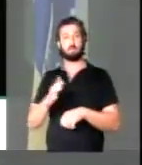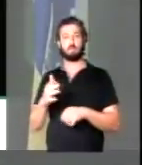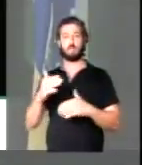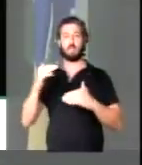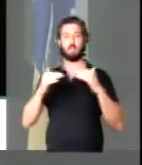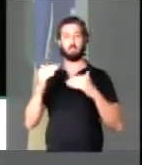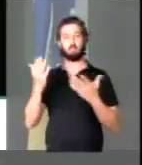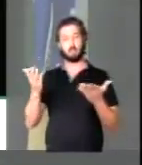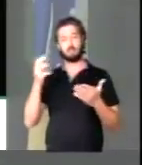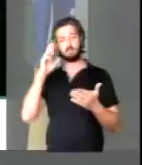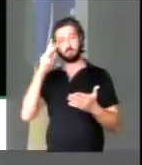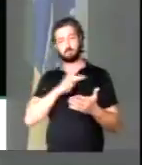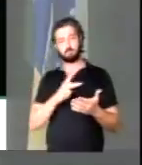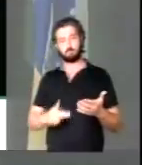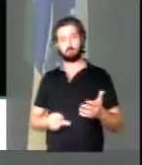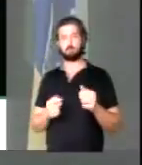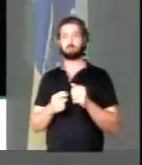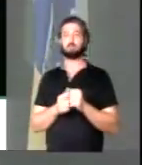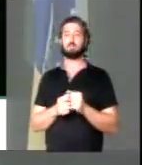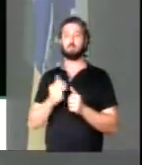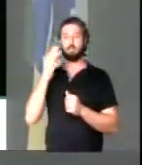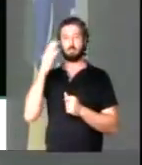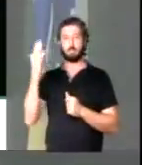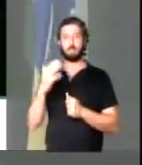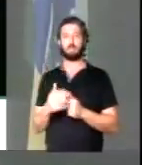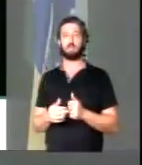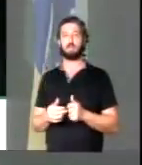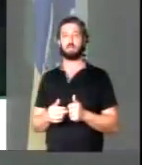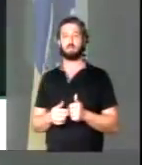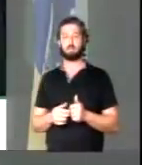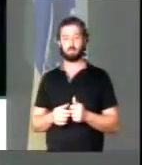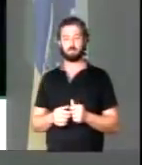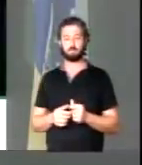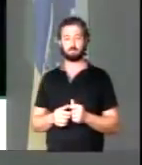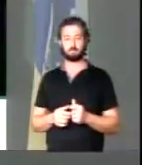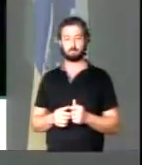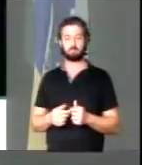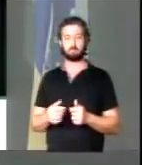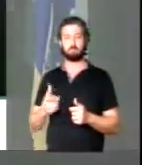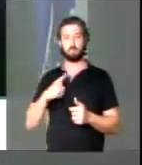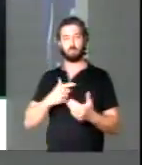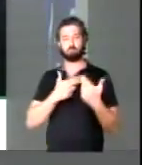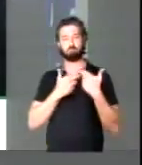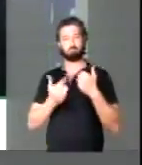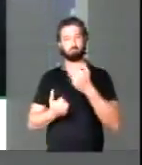equilibrada. Era isso, senhor presidente Eduardo Bolsonaro, muito obrigado e conte comigo.